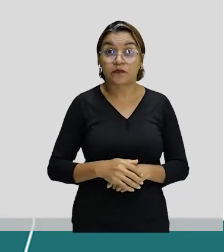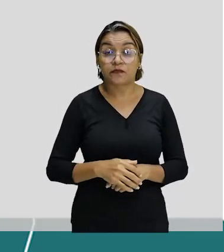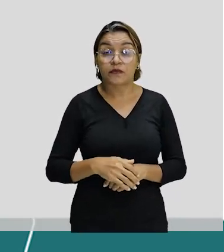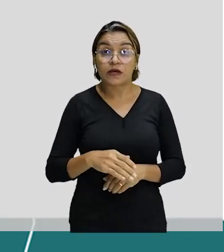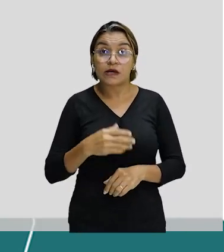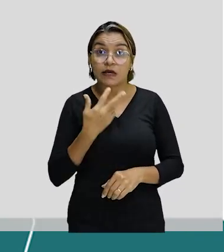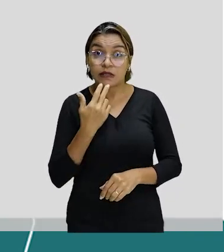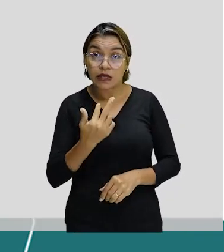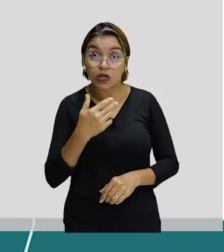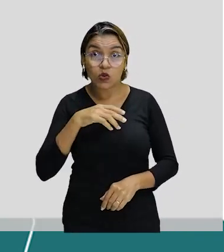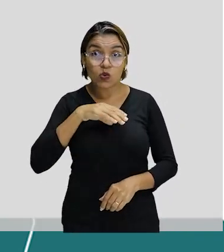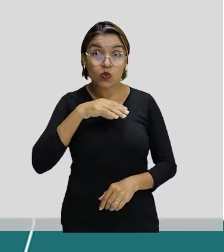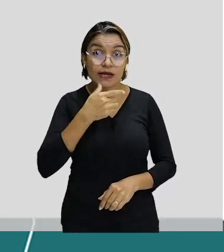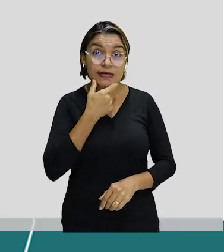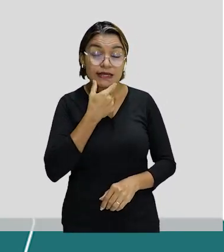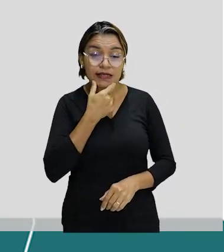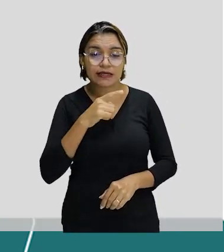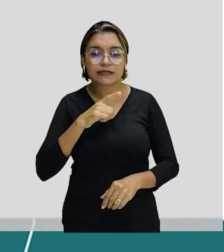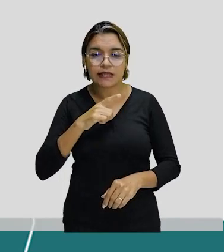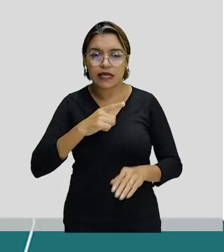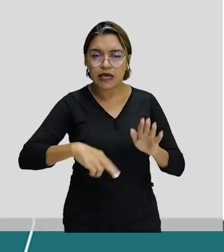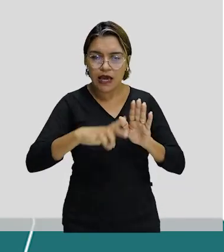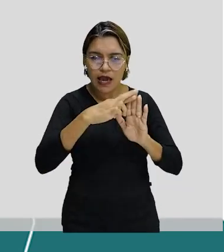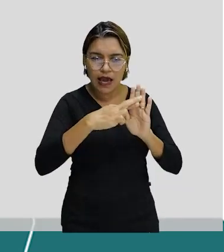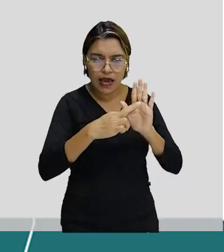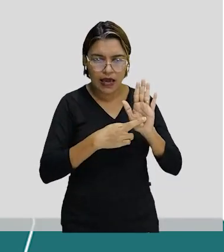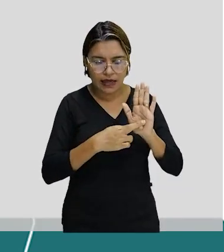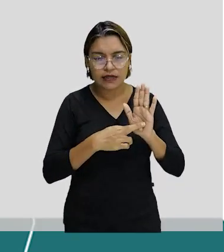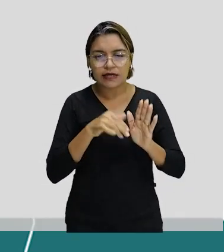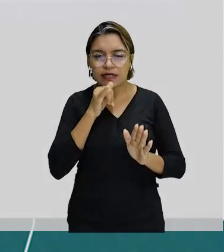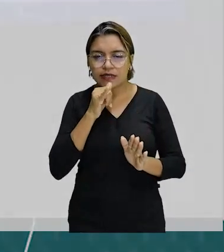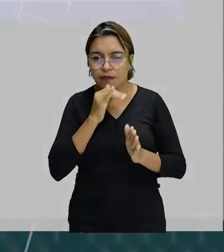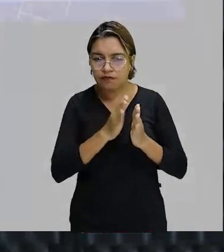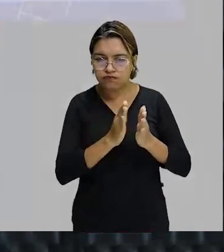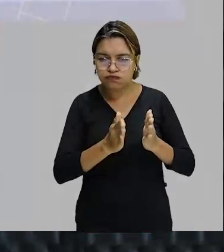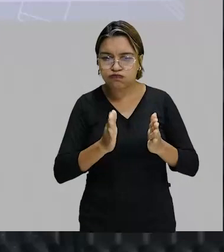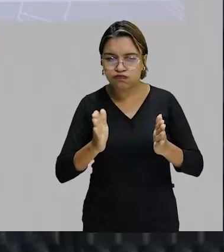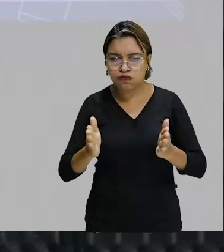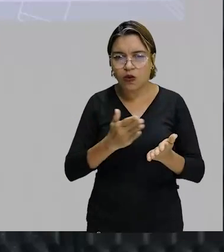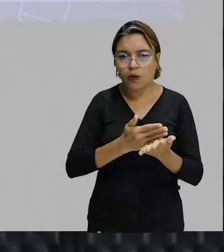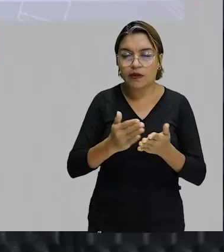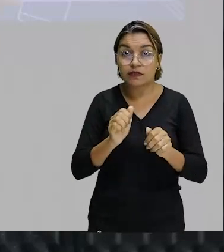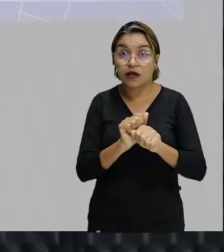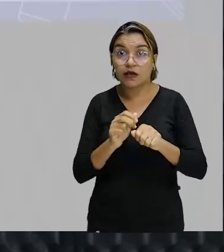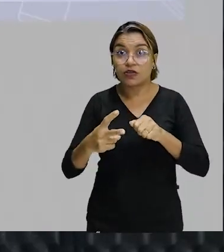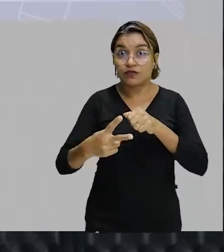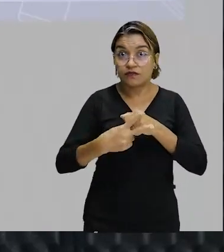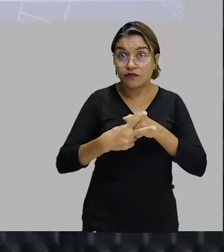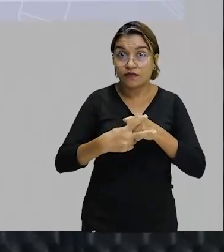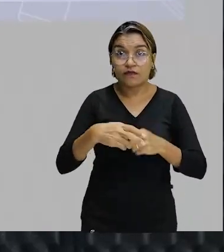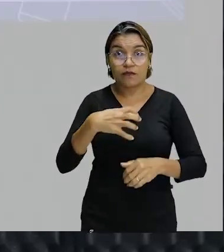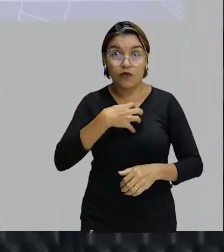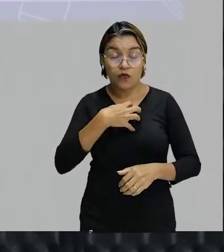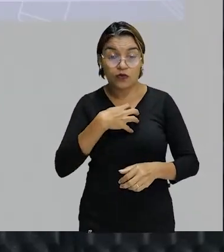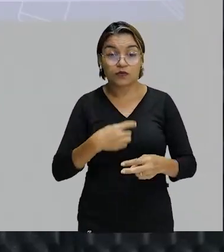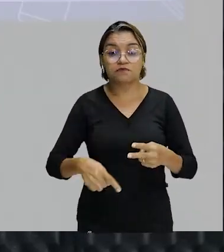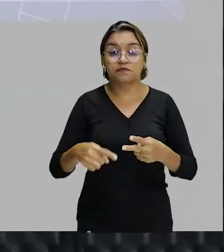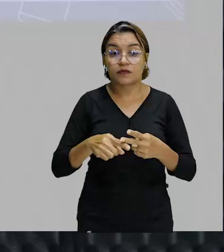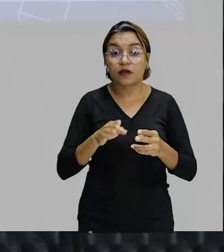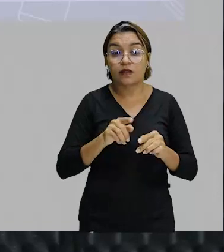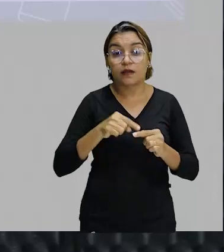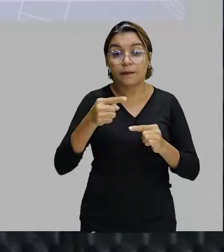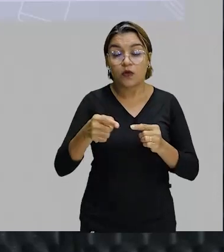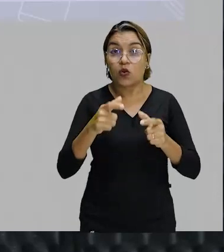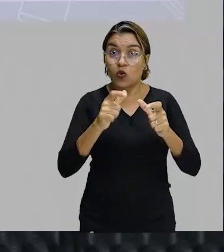regrinha pré-estabelecida. Então, seguindo a ordem, você normalmente começa pelo advérbio de maneira ou de modo, depois